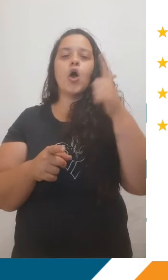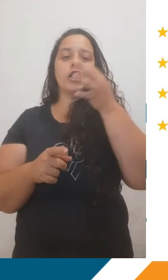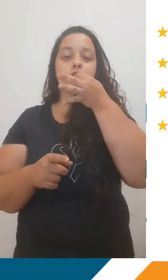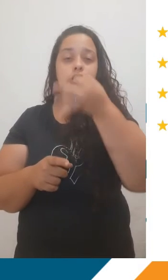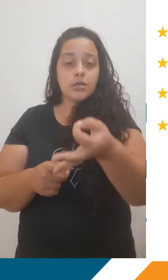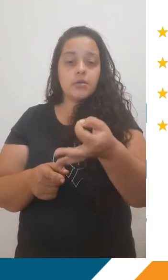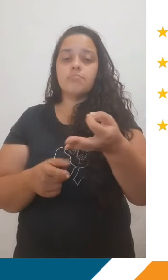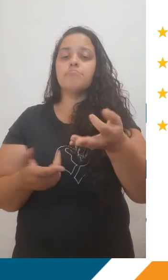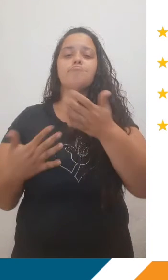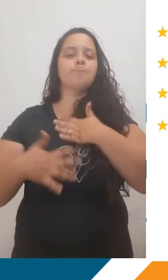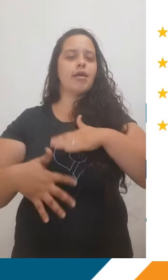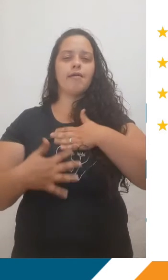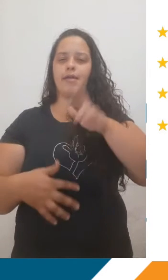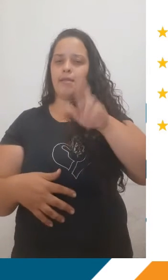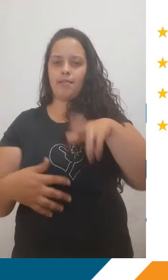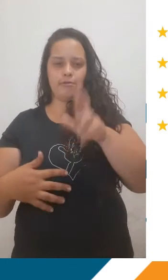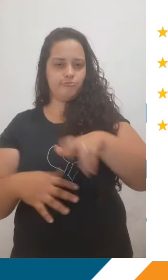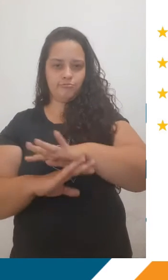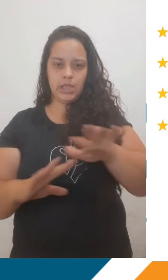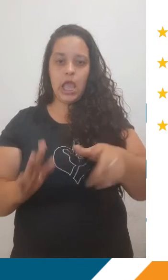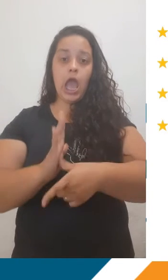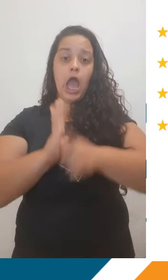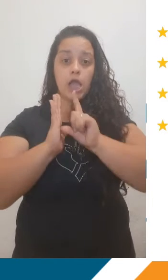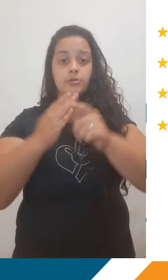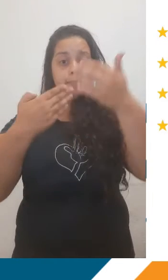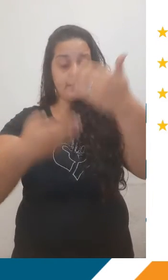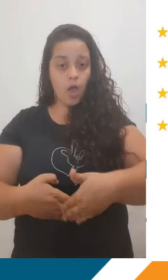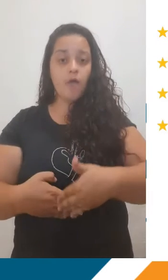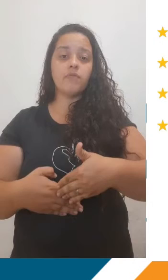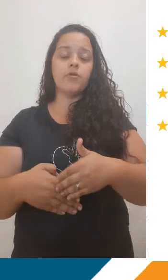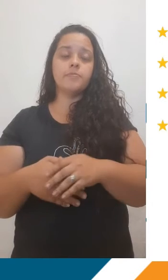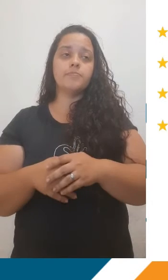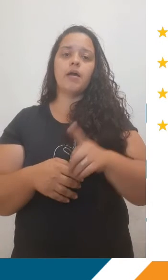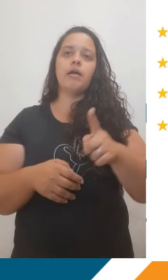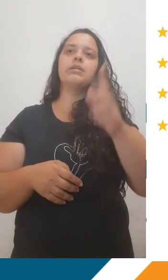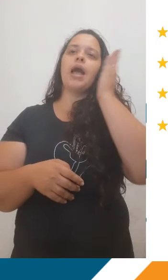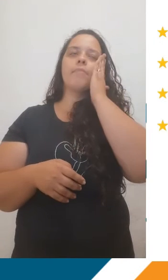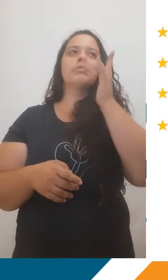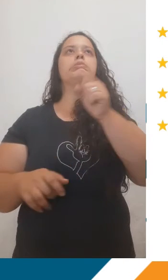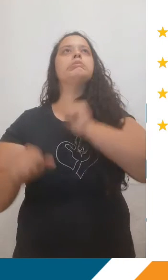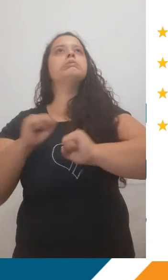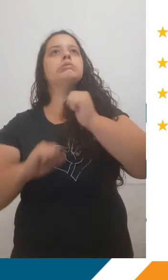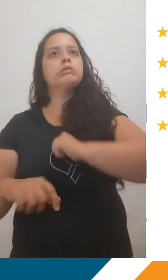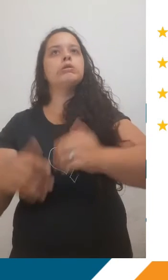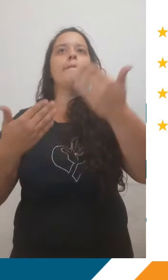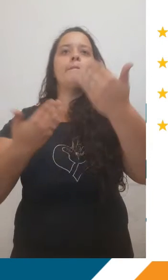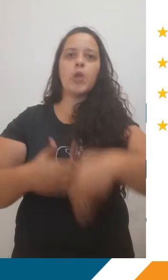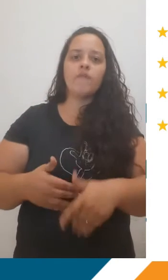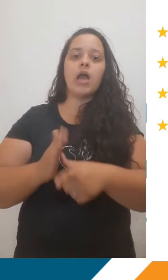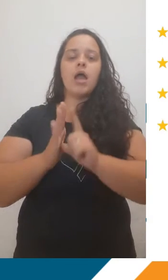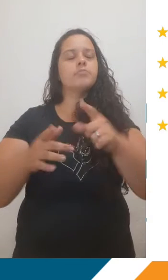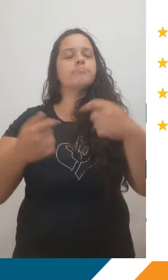é relaxar. Antes da prova, você vai estar tenso, ansioso.